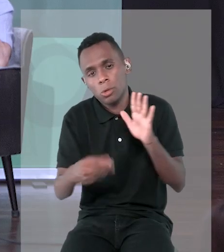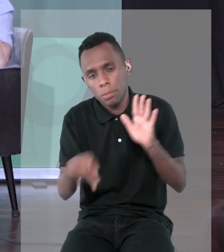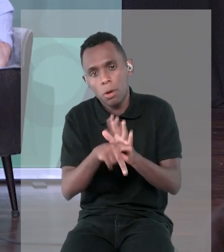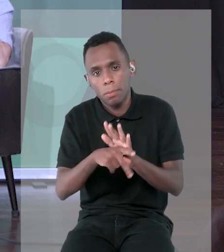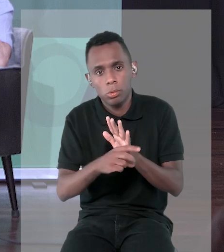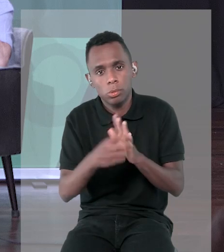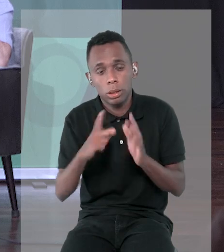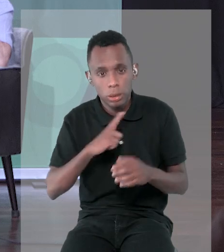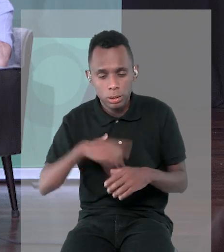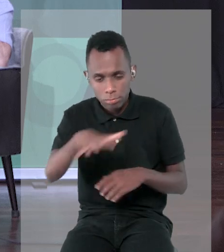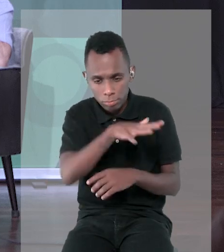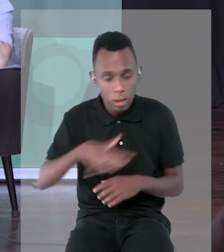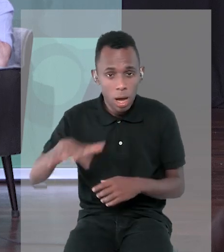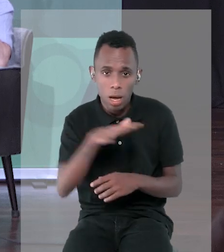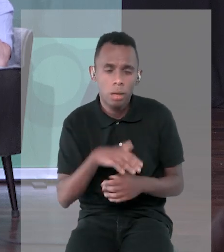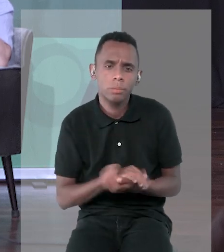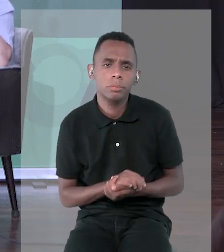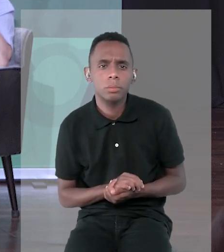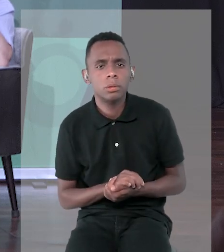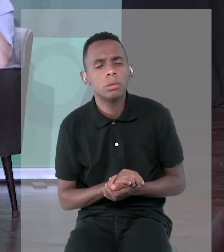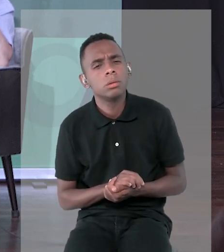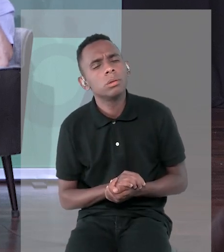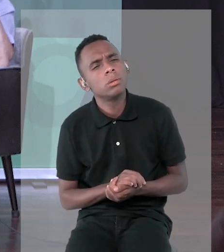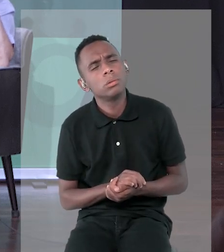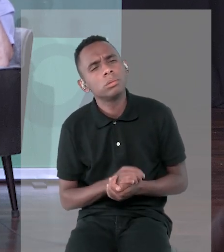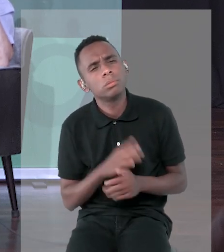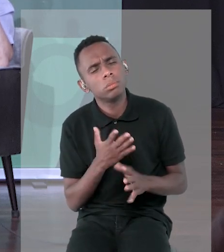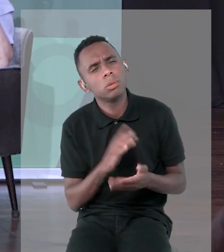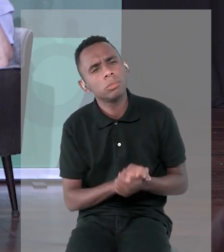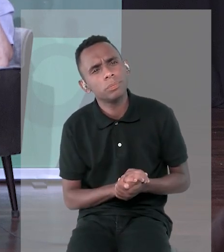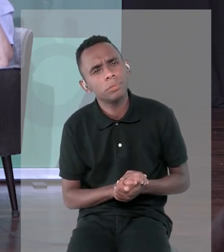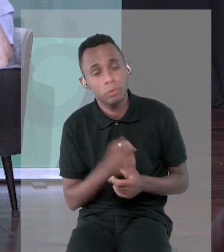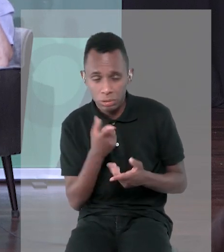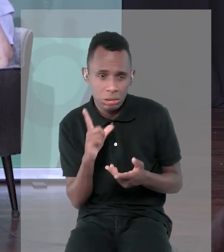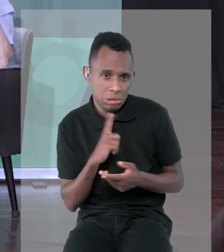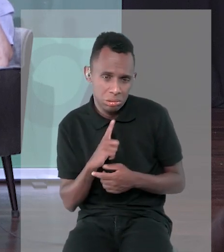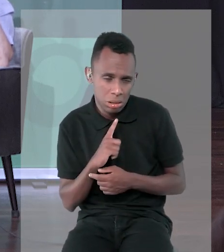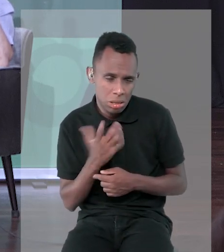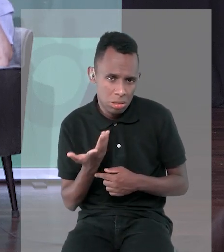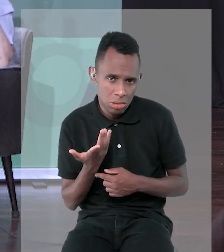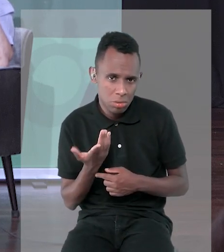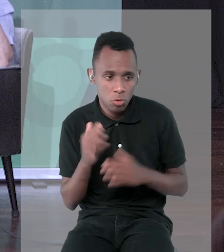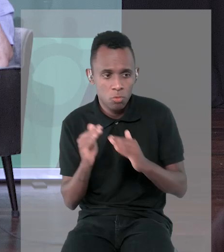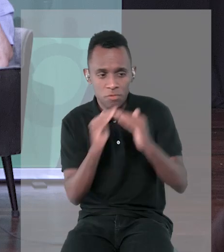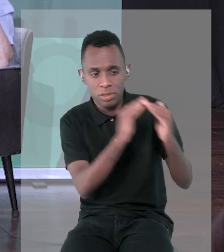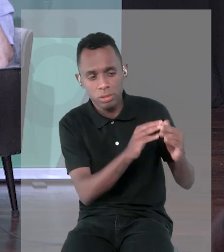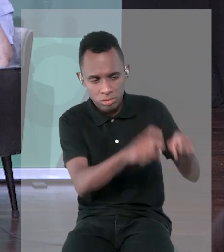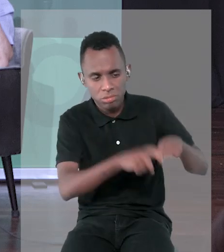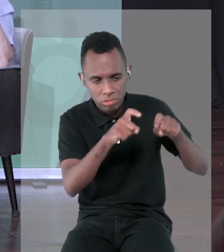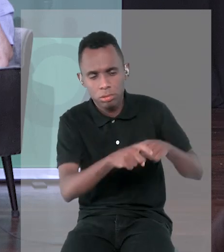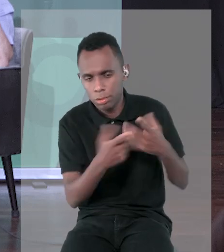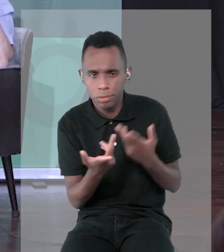existem na nossa região. Mas eu sou curioso com a abordagem. Vocês têm lá um vizinho,